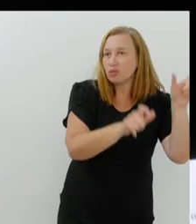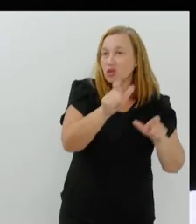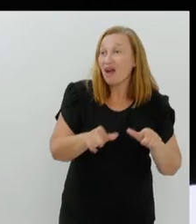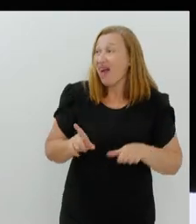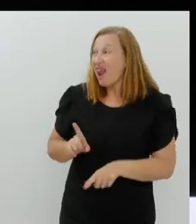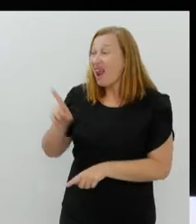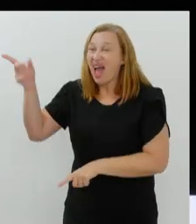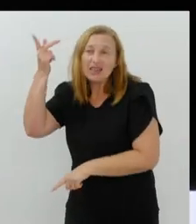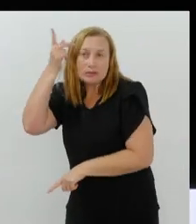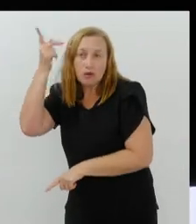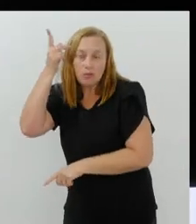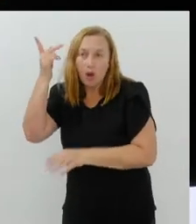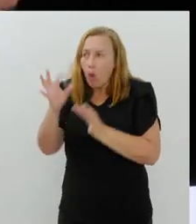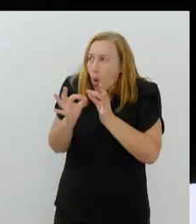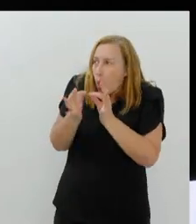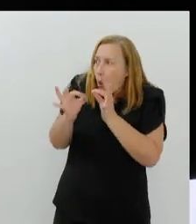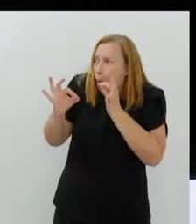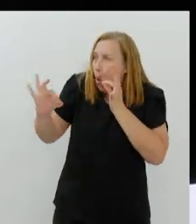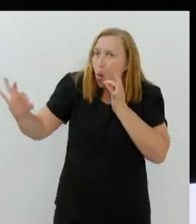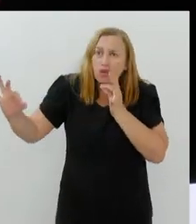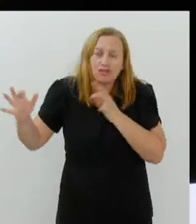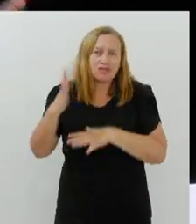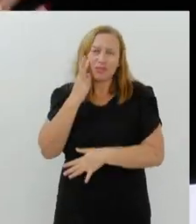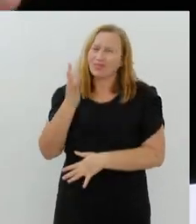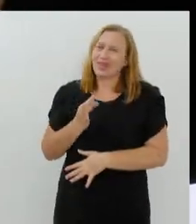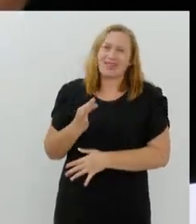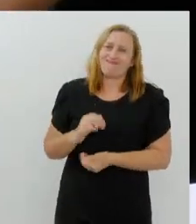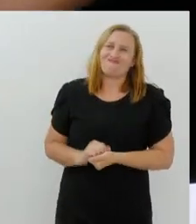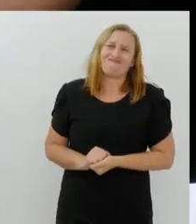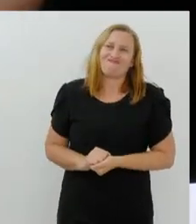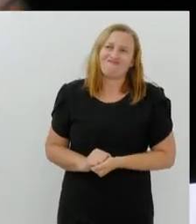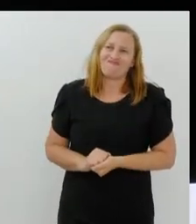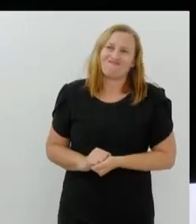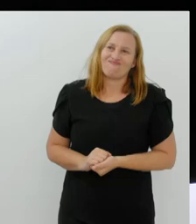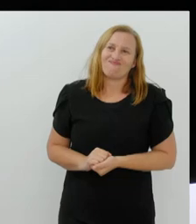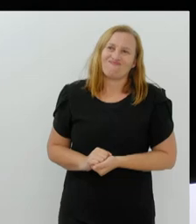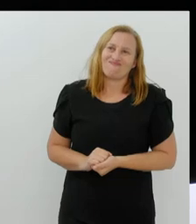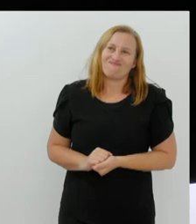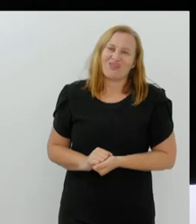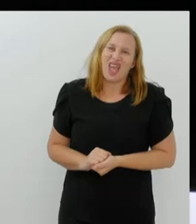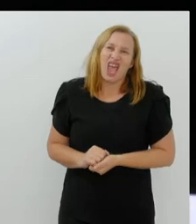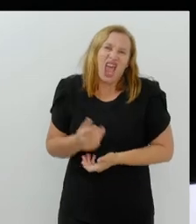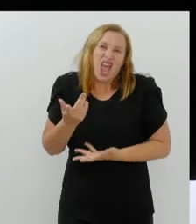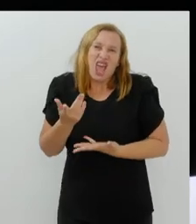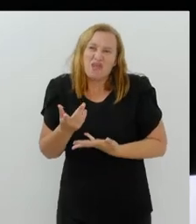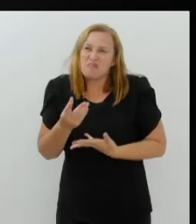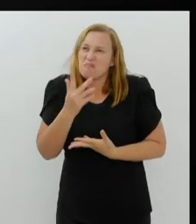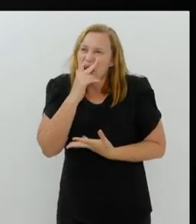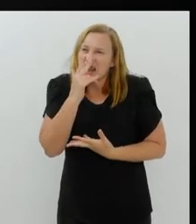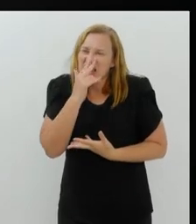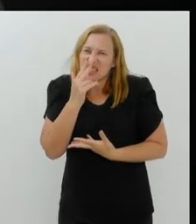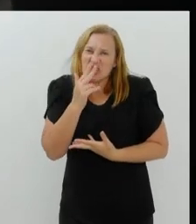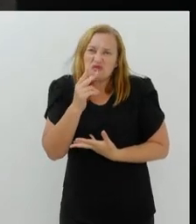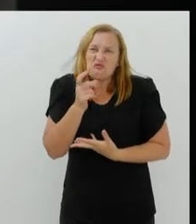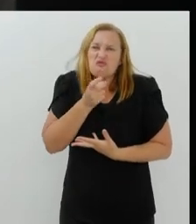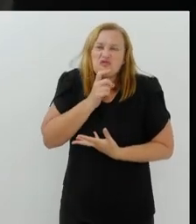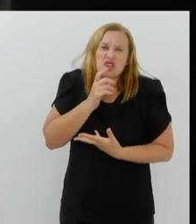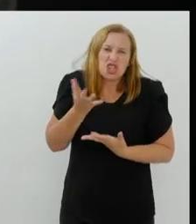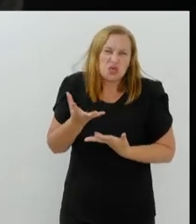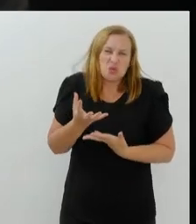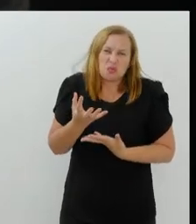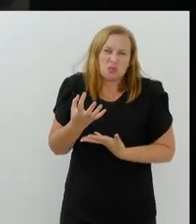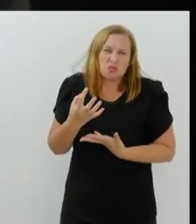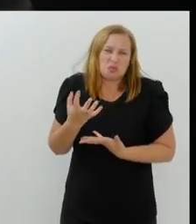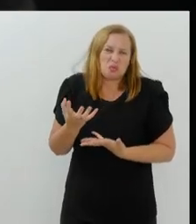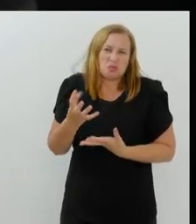né? Olha, lá é distante, assim, é longe. Não sei. Não e sei acaba se é... deixando um pouco o espetáculo um pouco mais frio. Mais né?